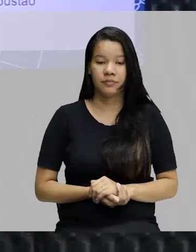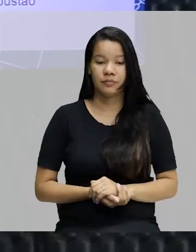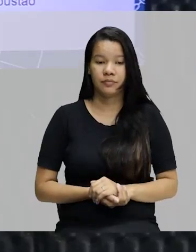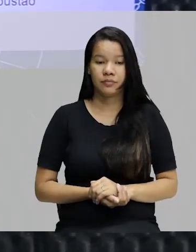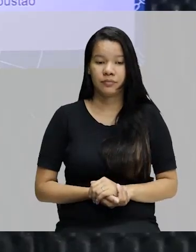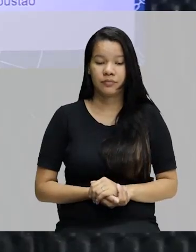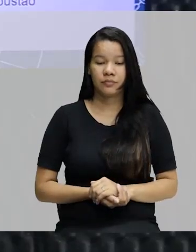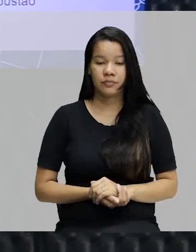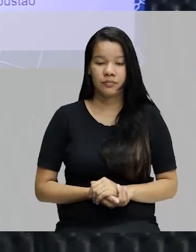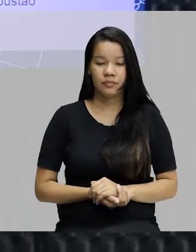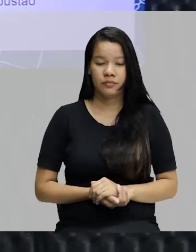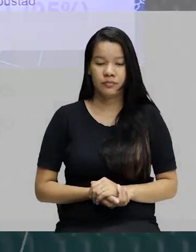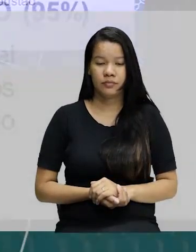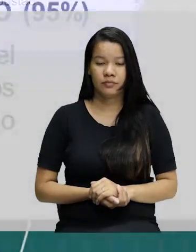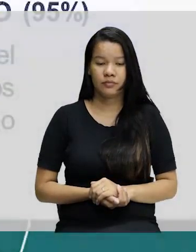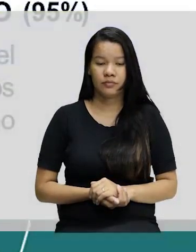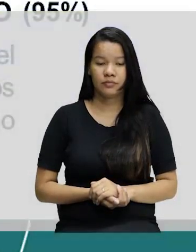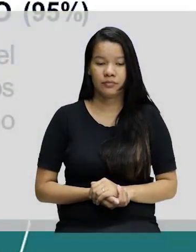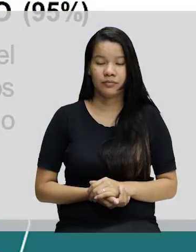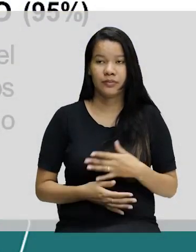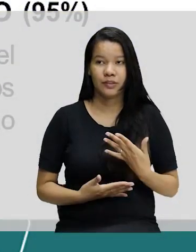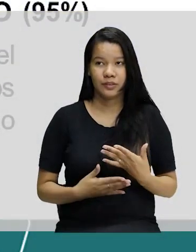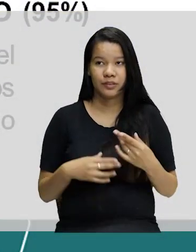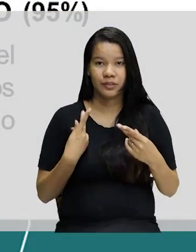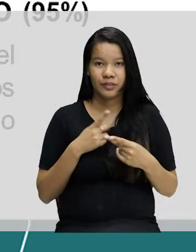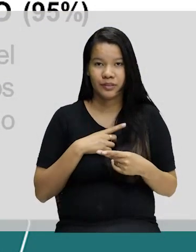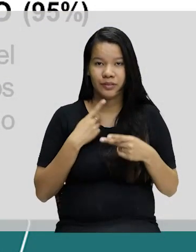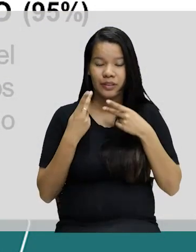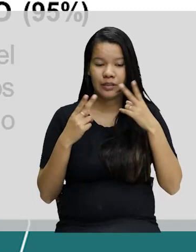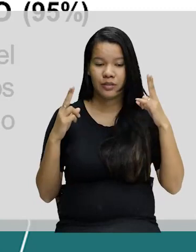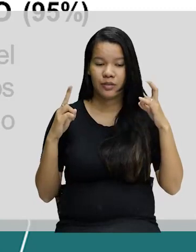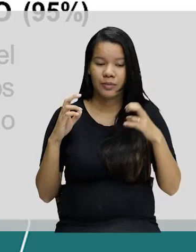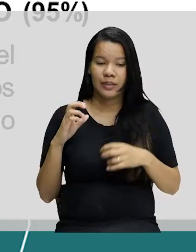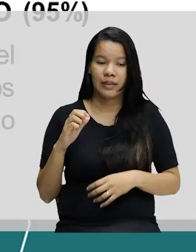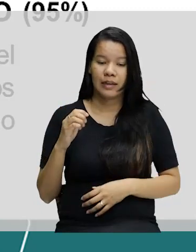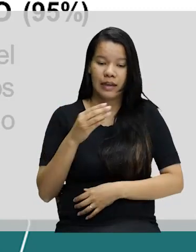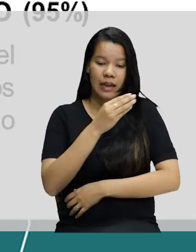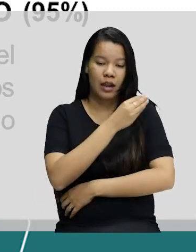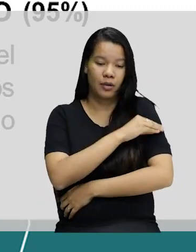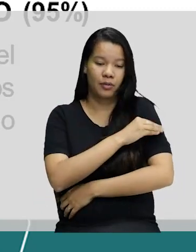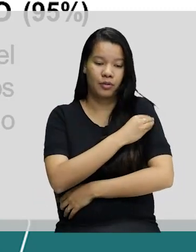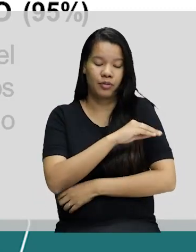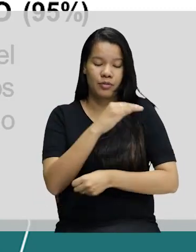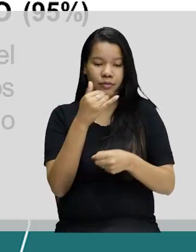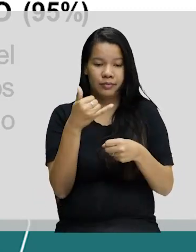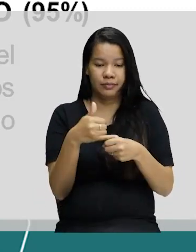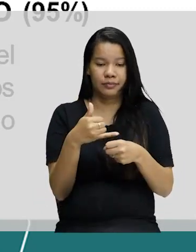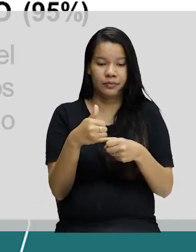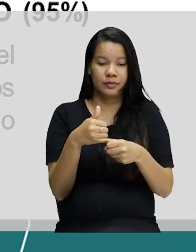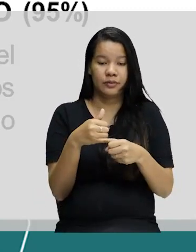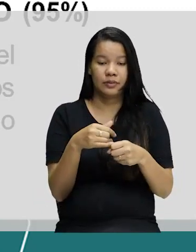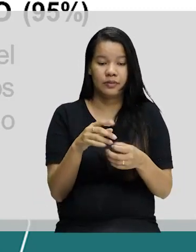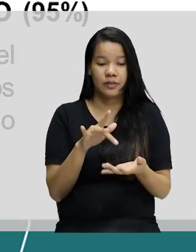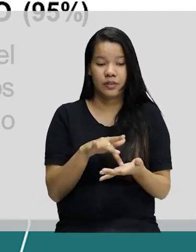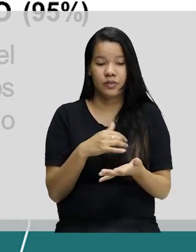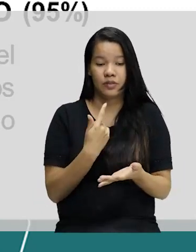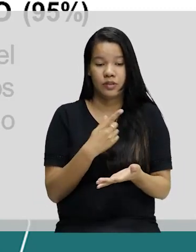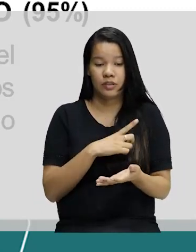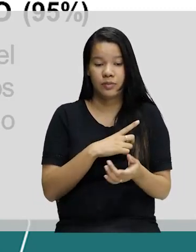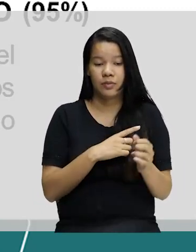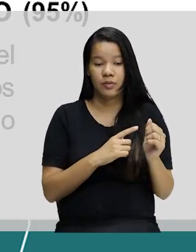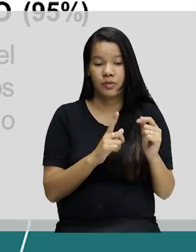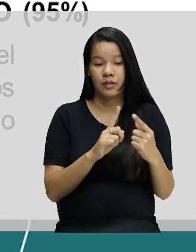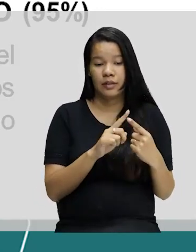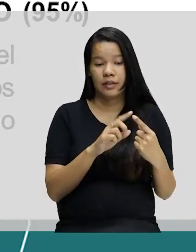do etanol. Então, quando falamos de álcool combustível, né? Na verdade, etanol, nós temos o etanol